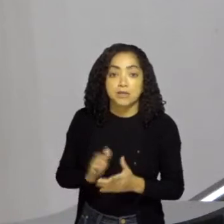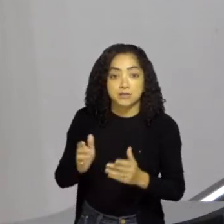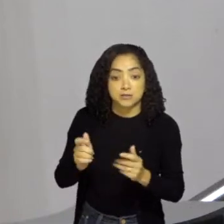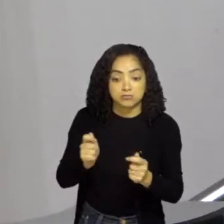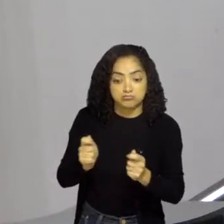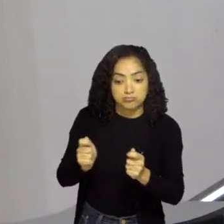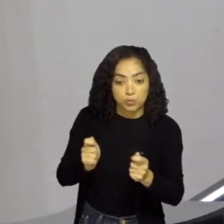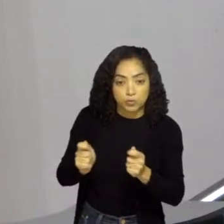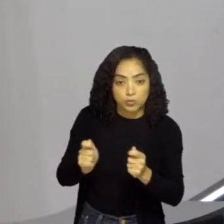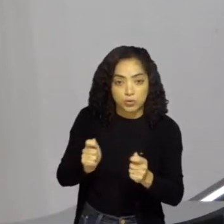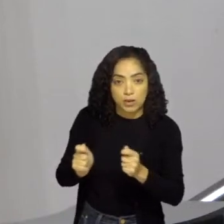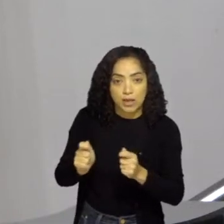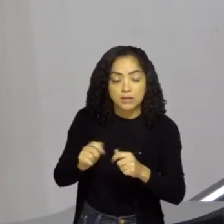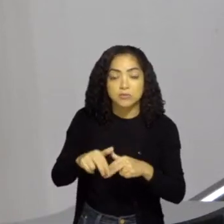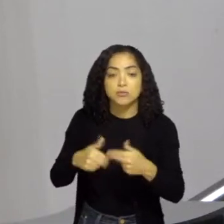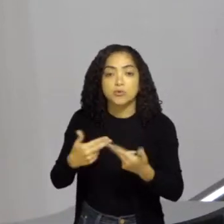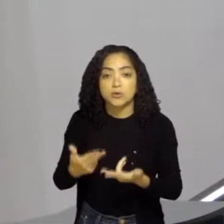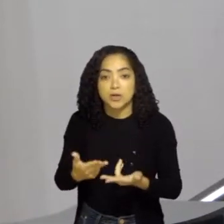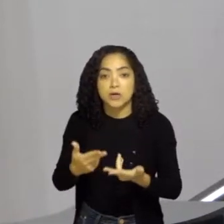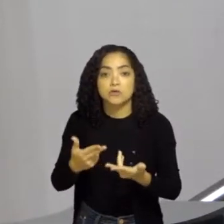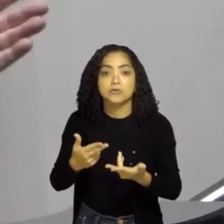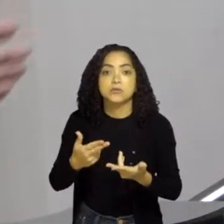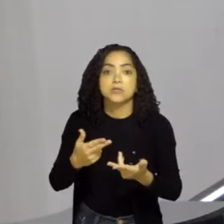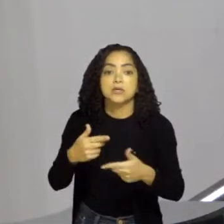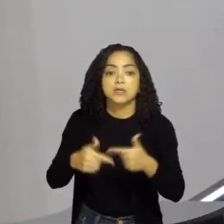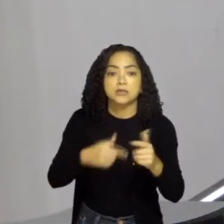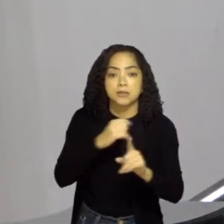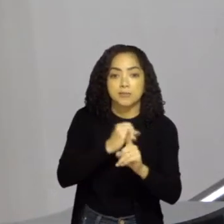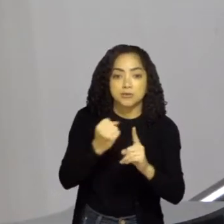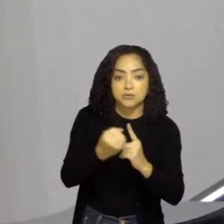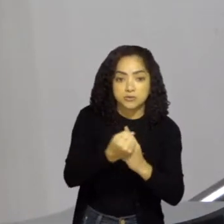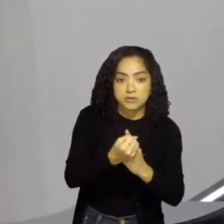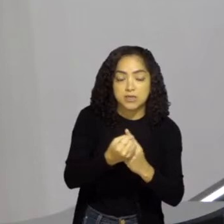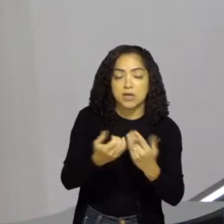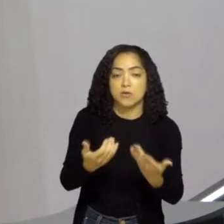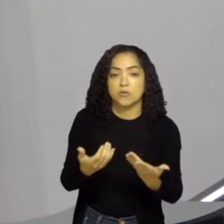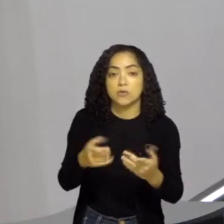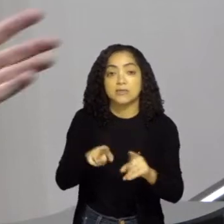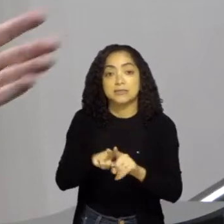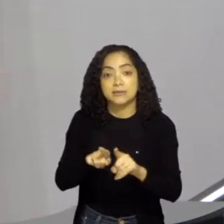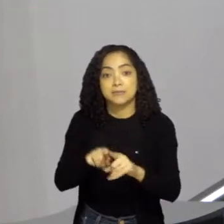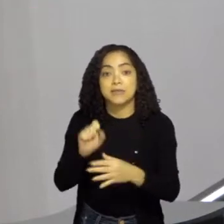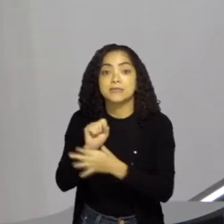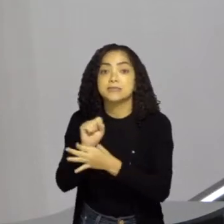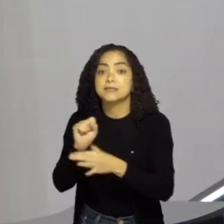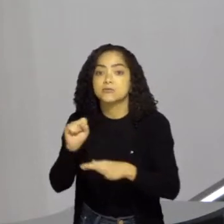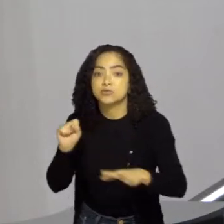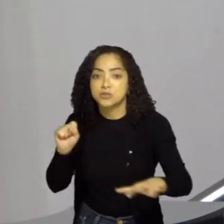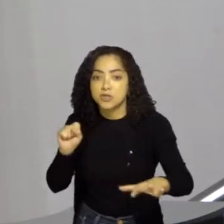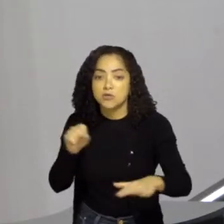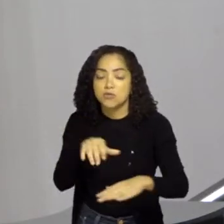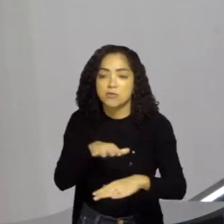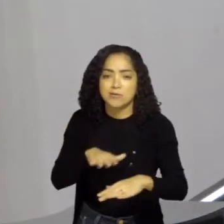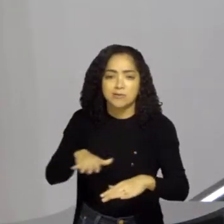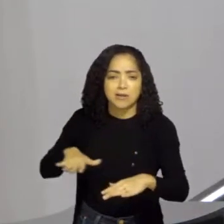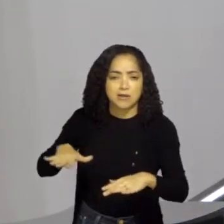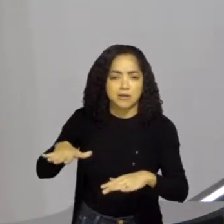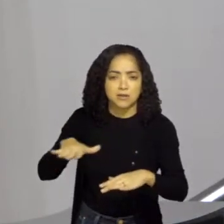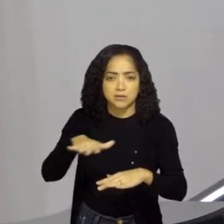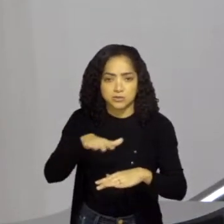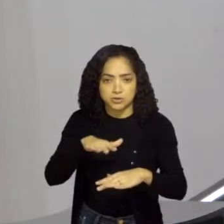trabalho social que é feito. É o caso de São José, ali na região